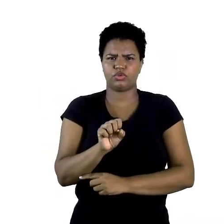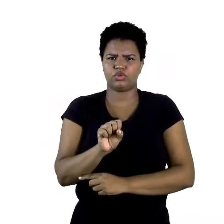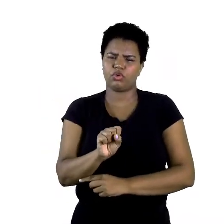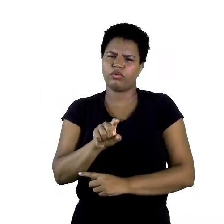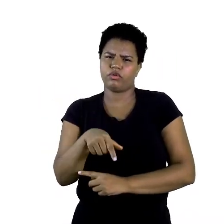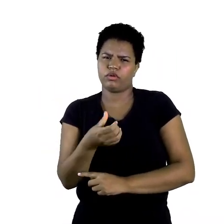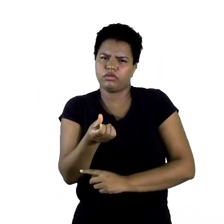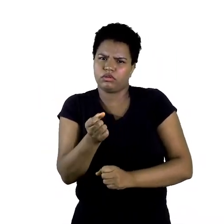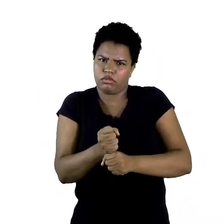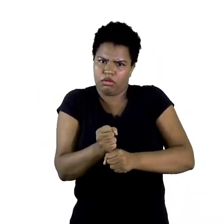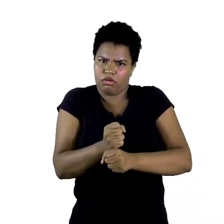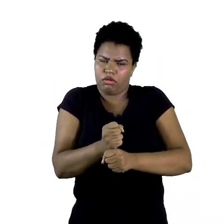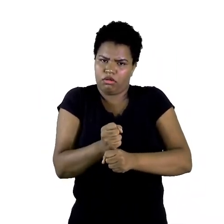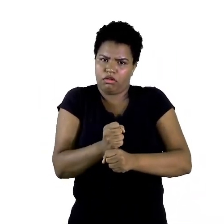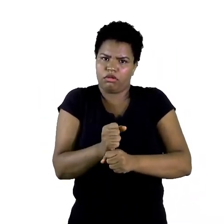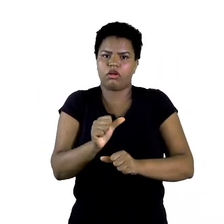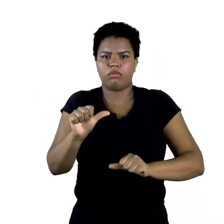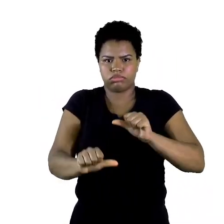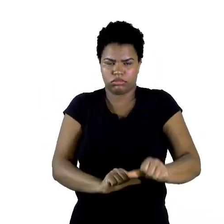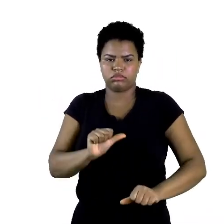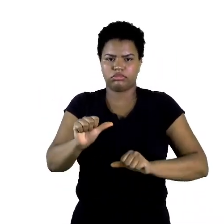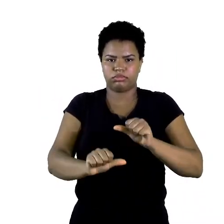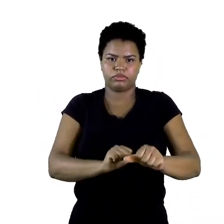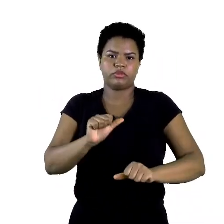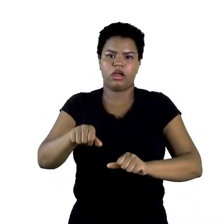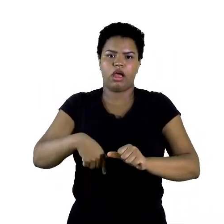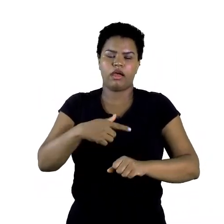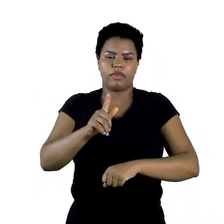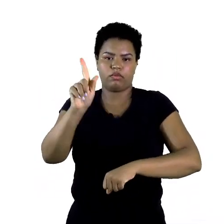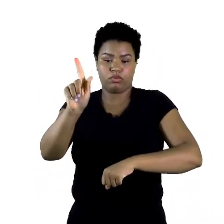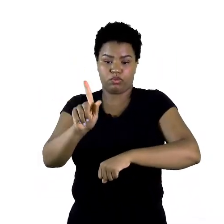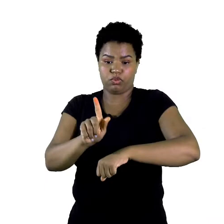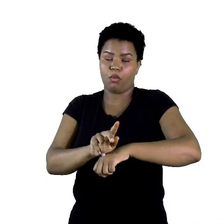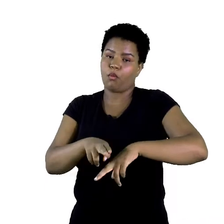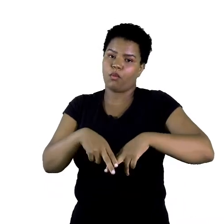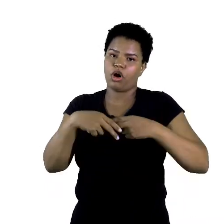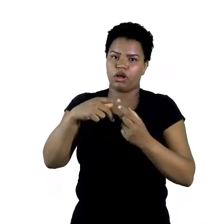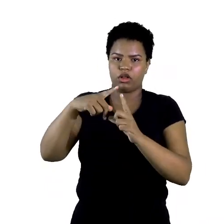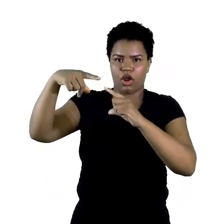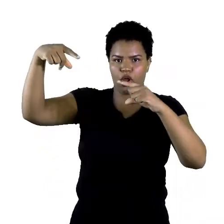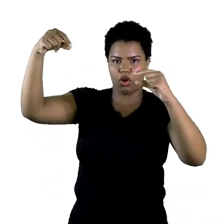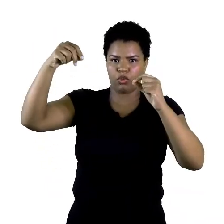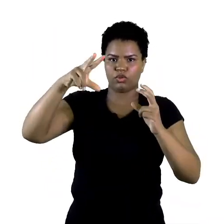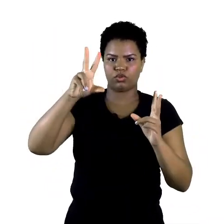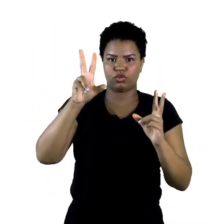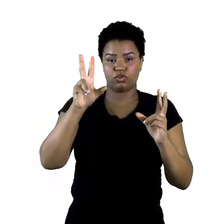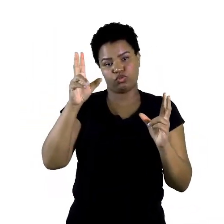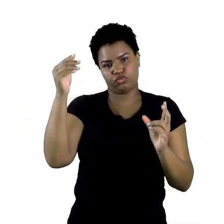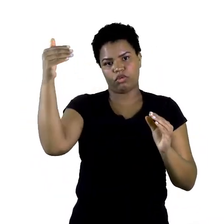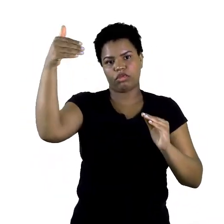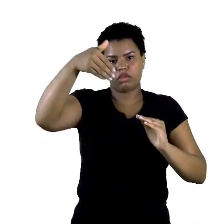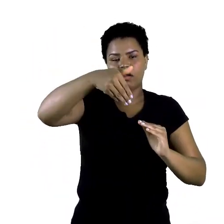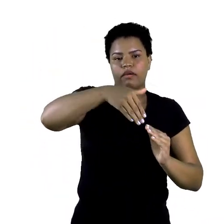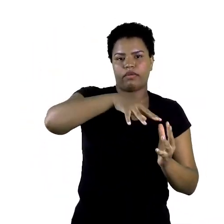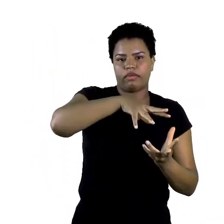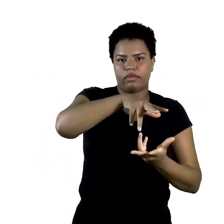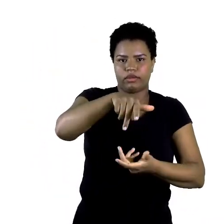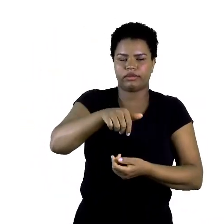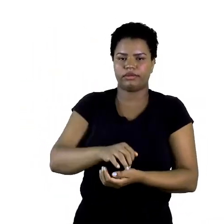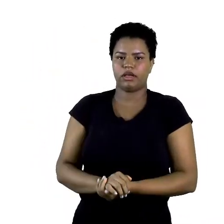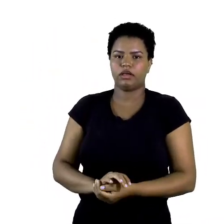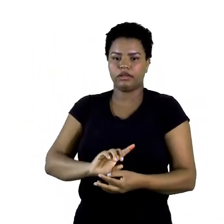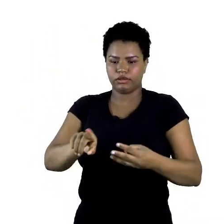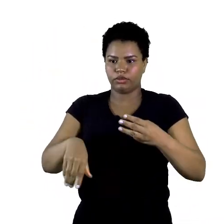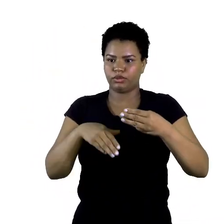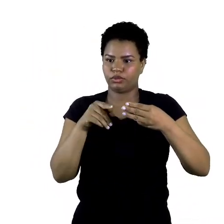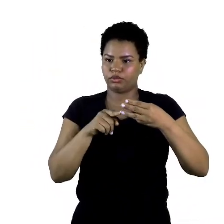É provocado pela força gravitacional que a Lua exerce sobre a Terra. Vamos ao terceiro e o último dos 3 que eu acabei de falar para